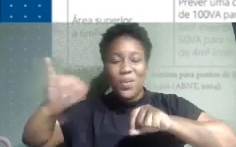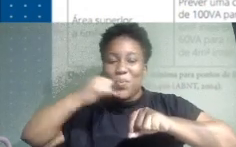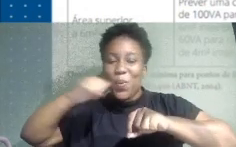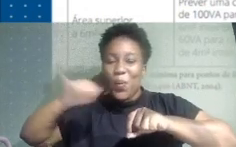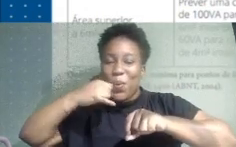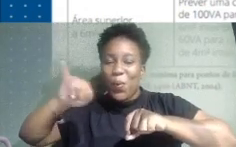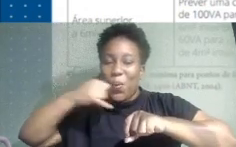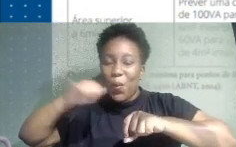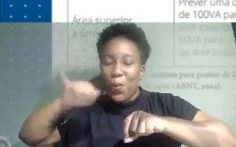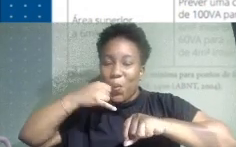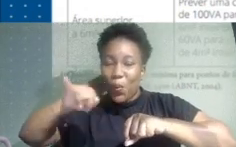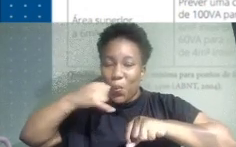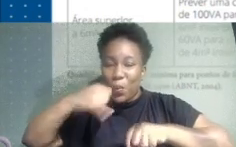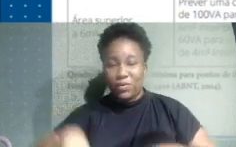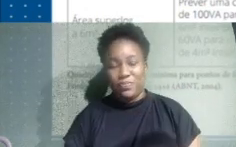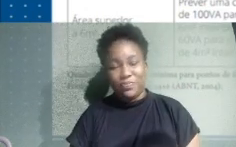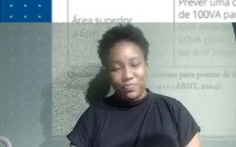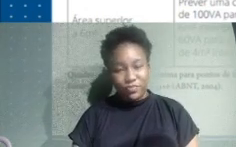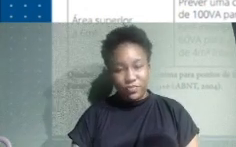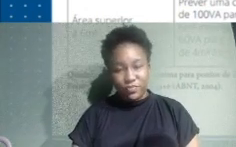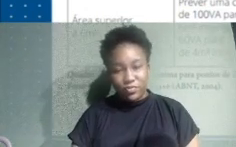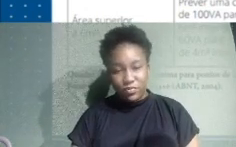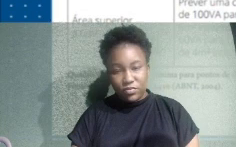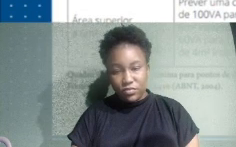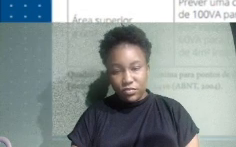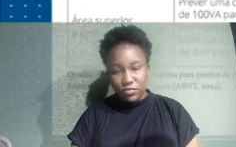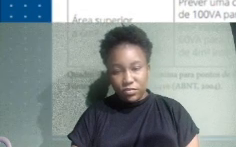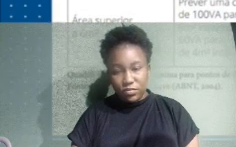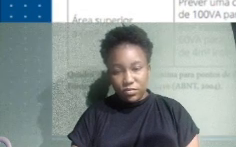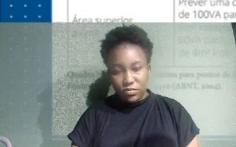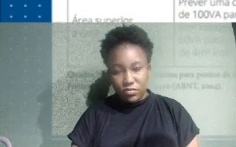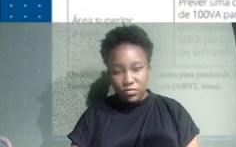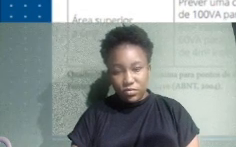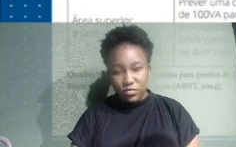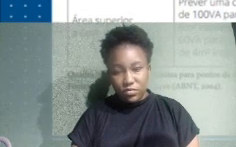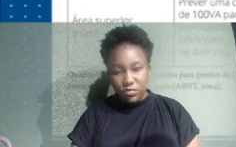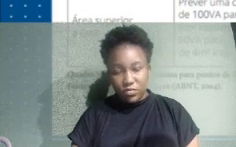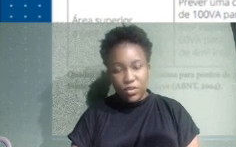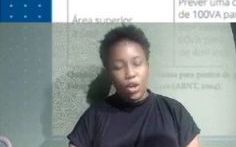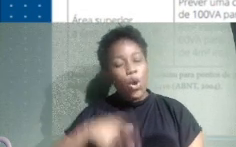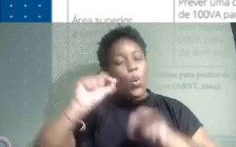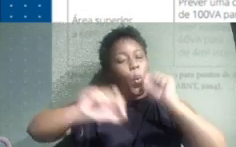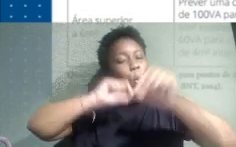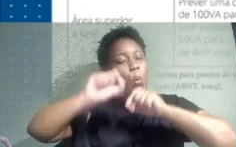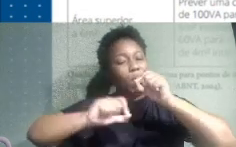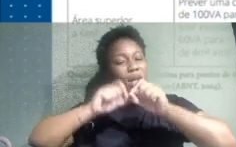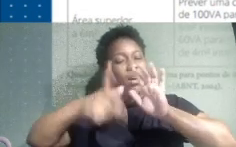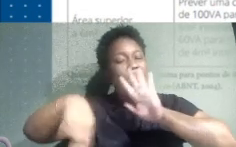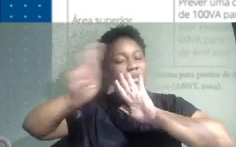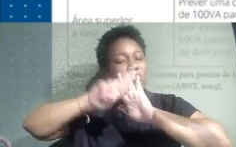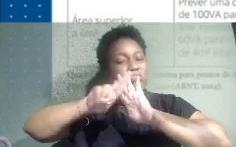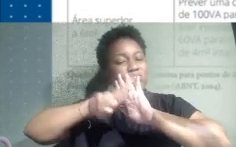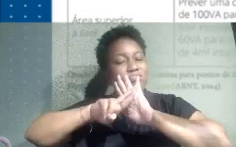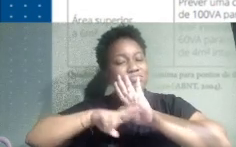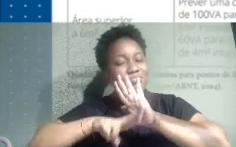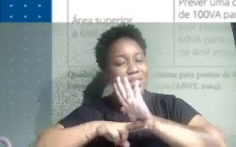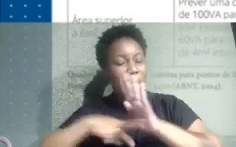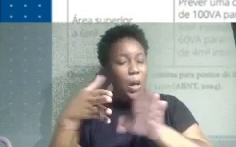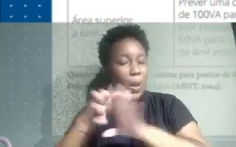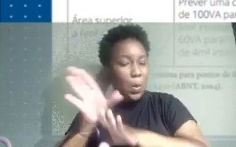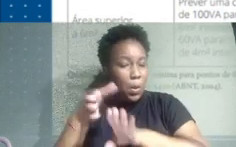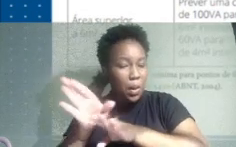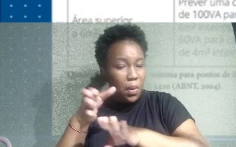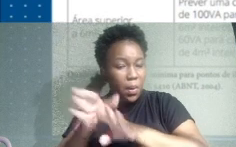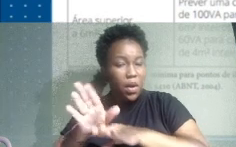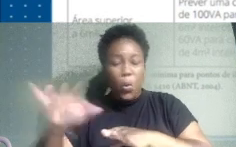Alturas para tomadas, isso aqui também é muito importante, pessoal. O que a NBR 5140 recomenda? Se a tomada for baixa,